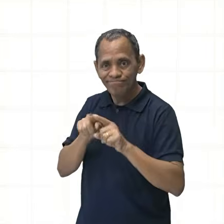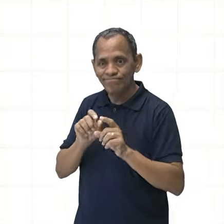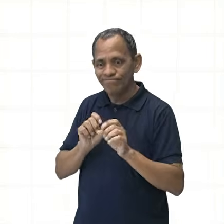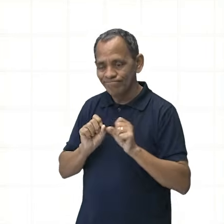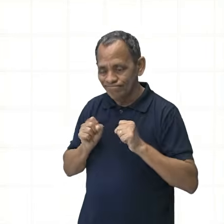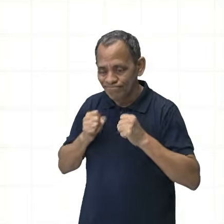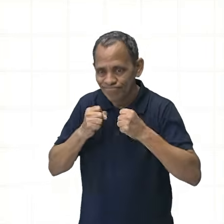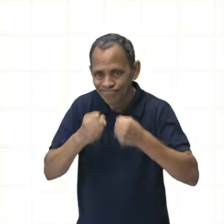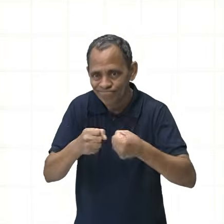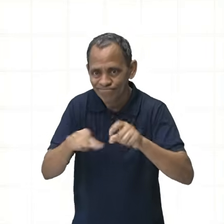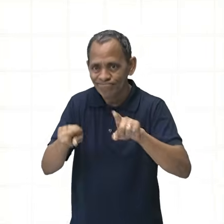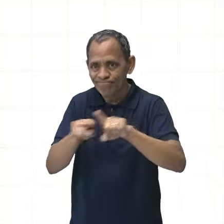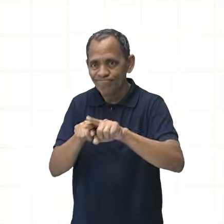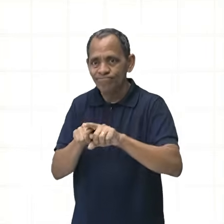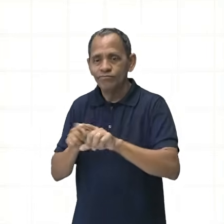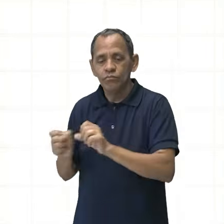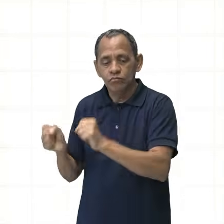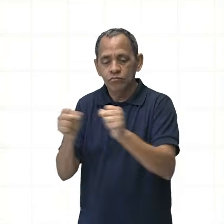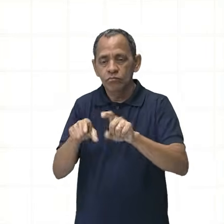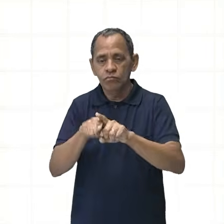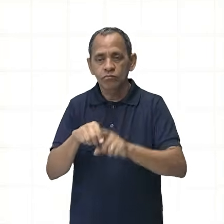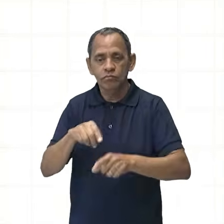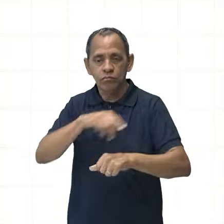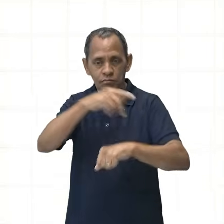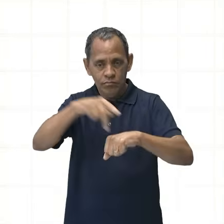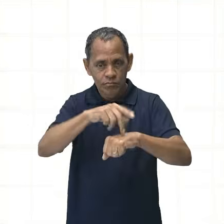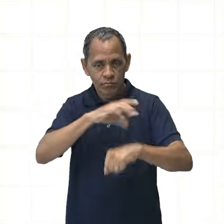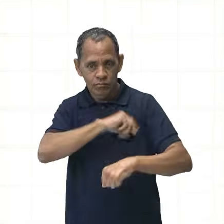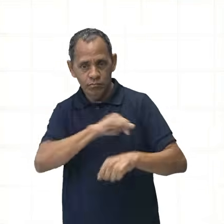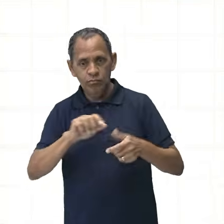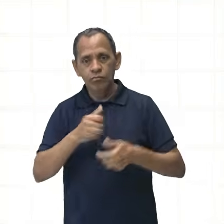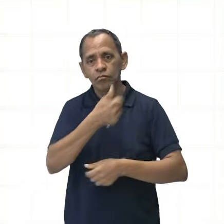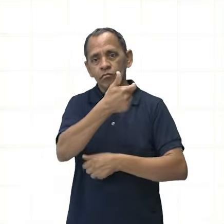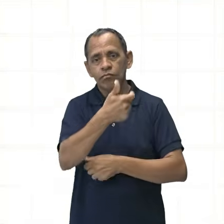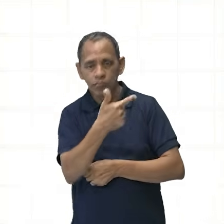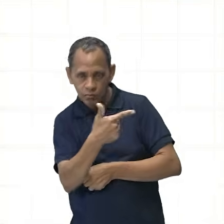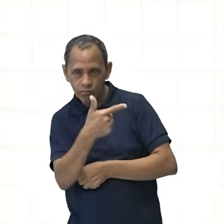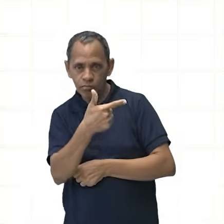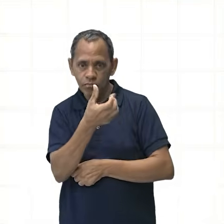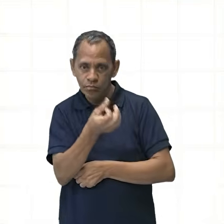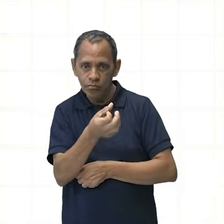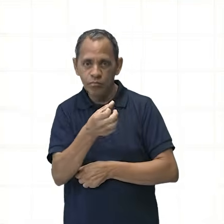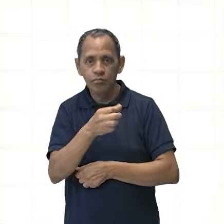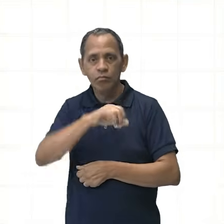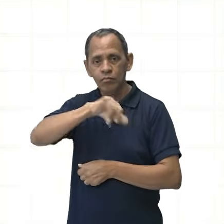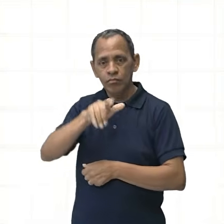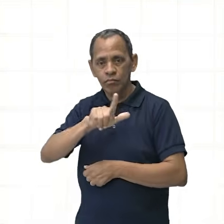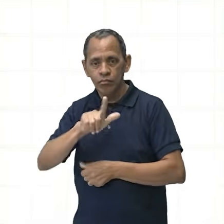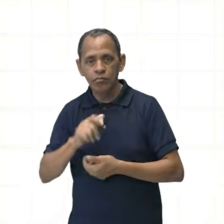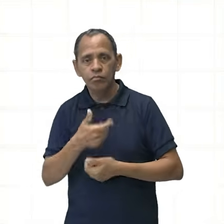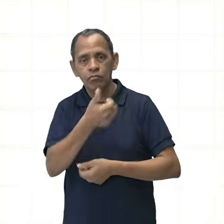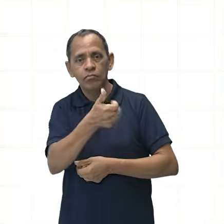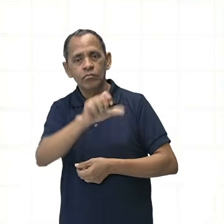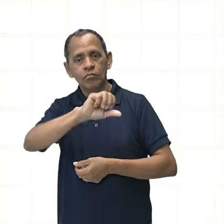para combater, certo, as forças nacionalistas. Então, em 26 de julho de